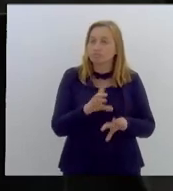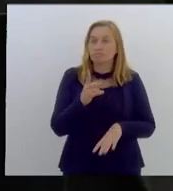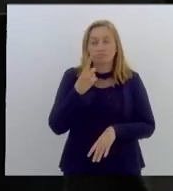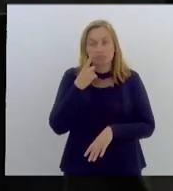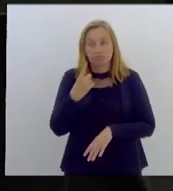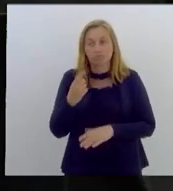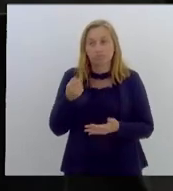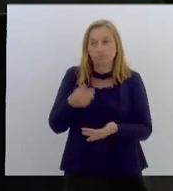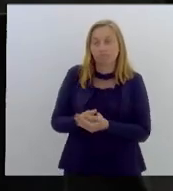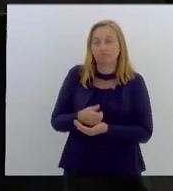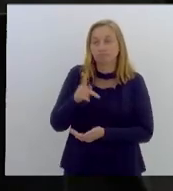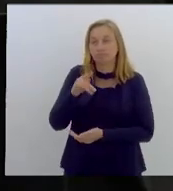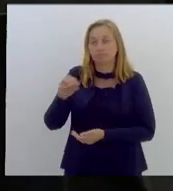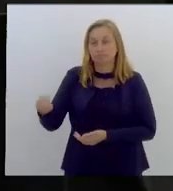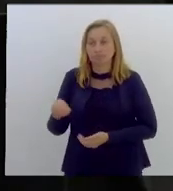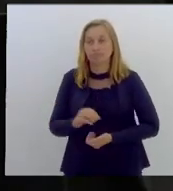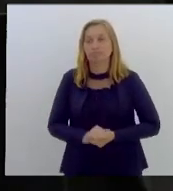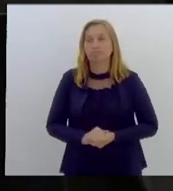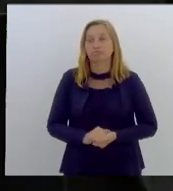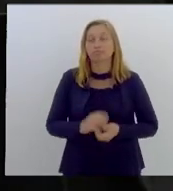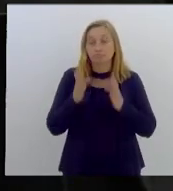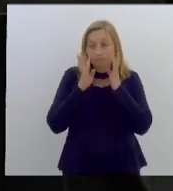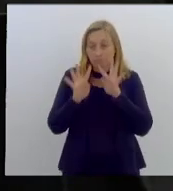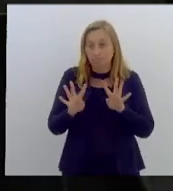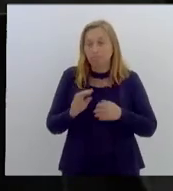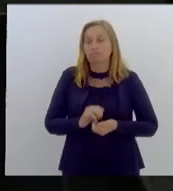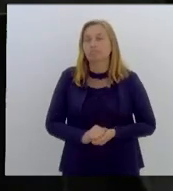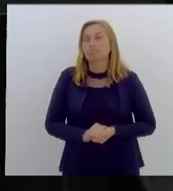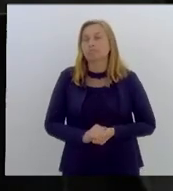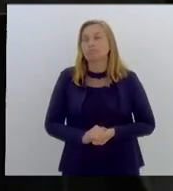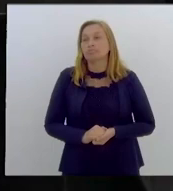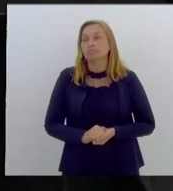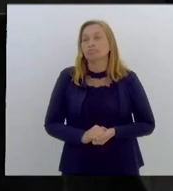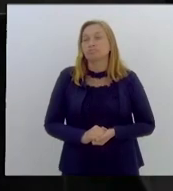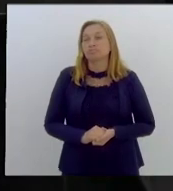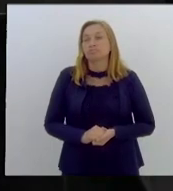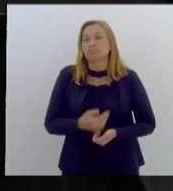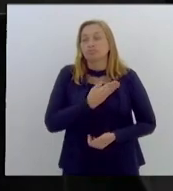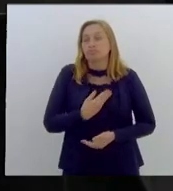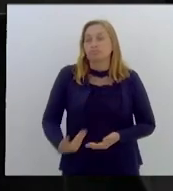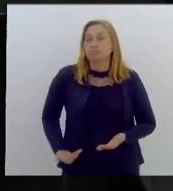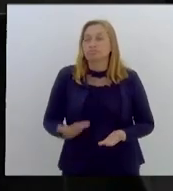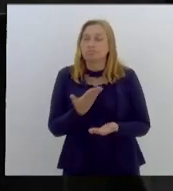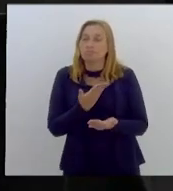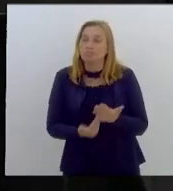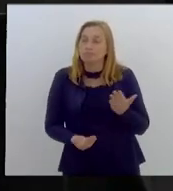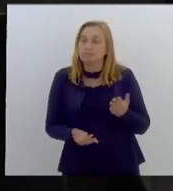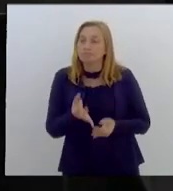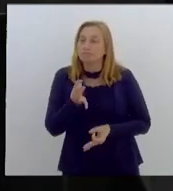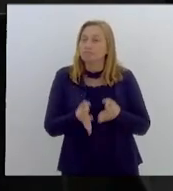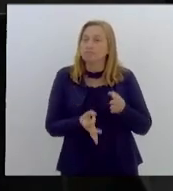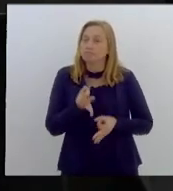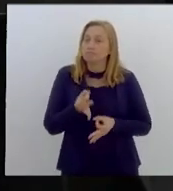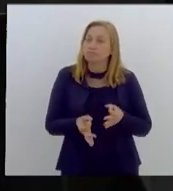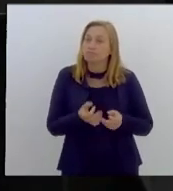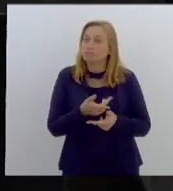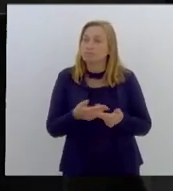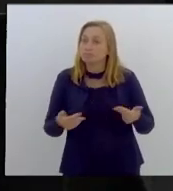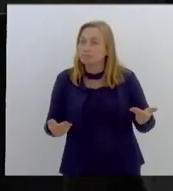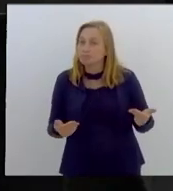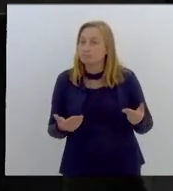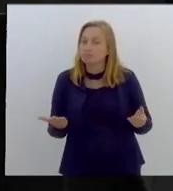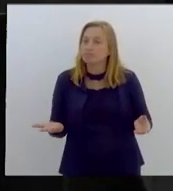o pagamento do piso. E me chama a atenção porque o governo tem perdido na justiça várias e